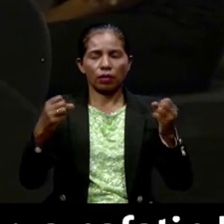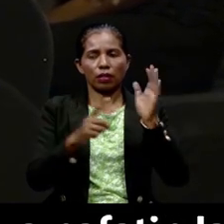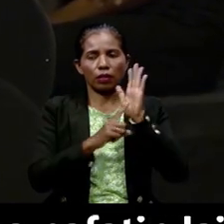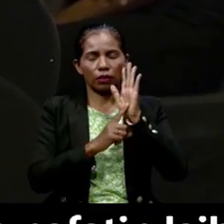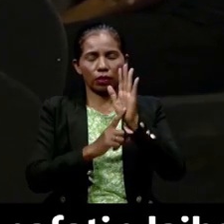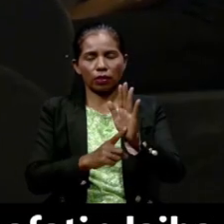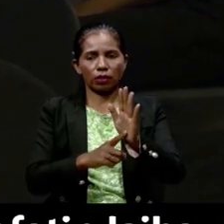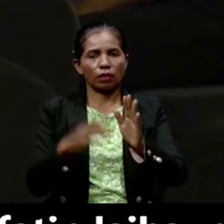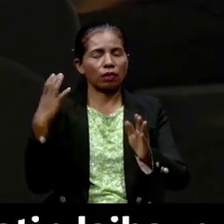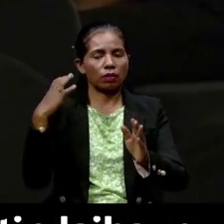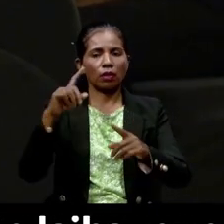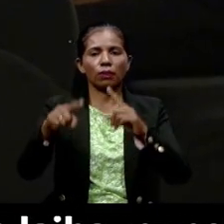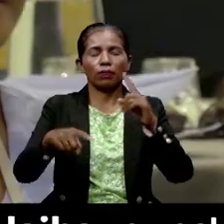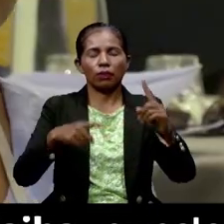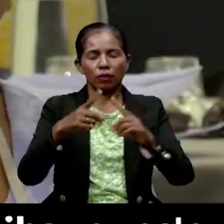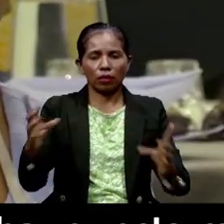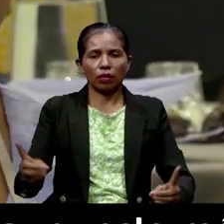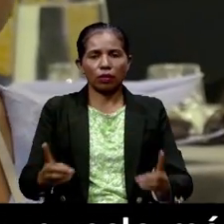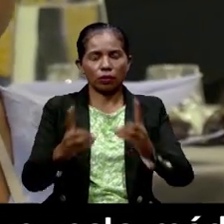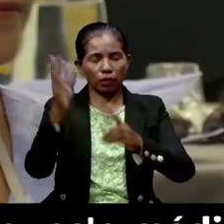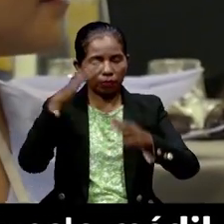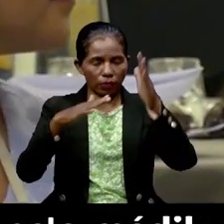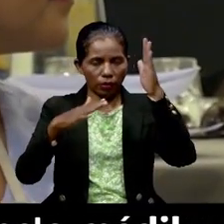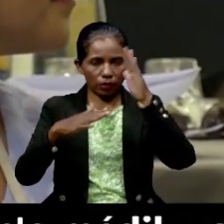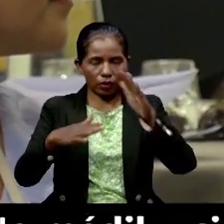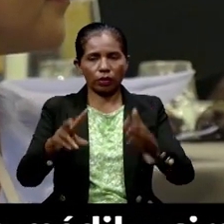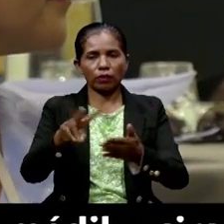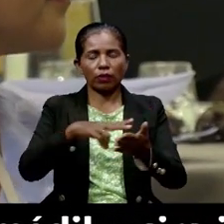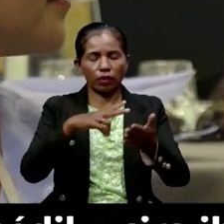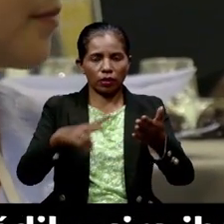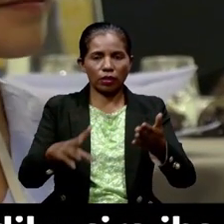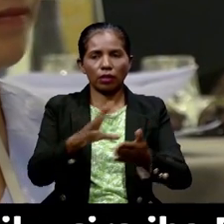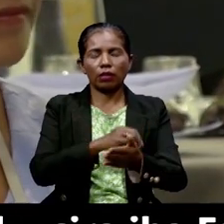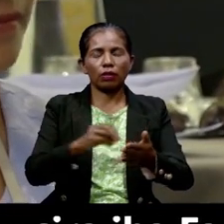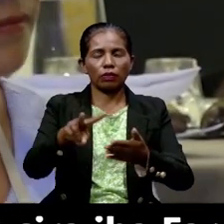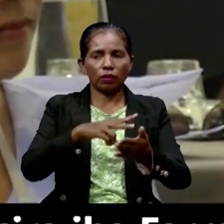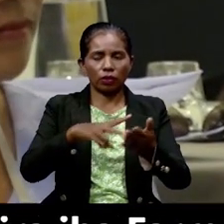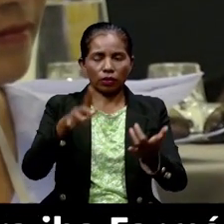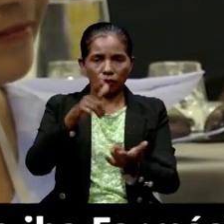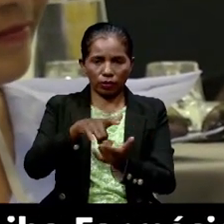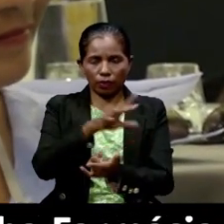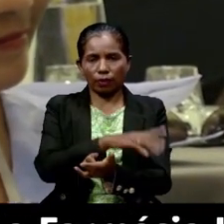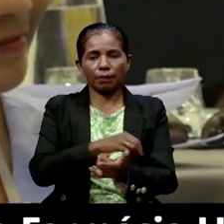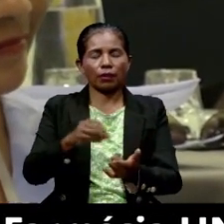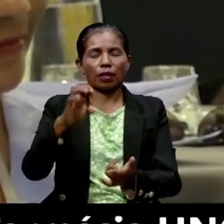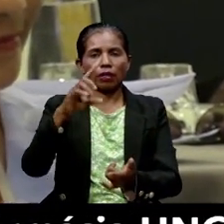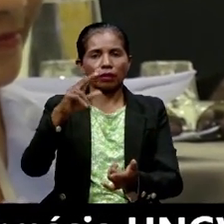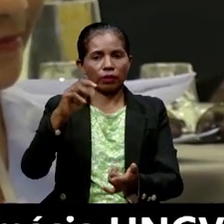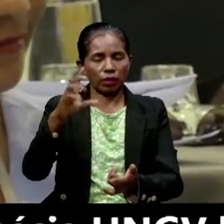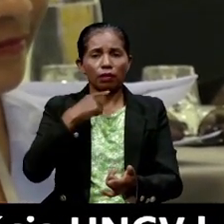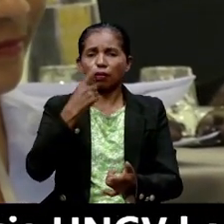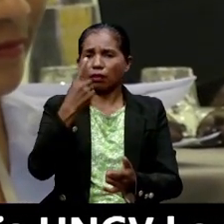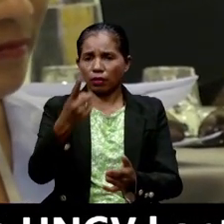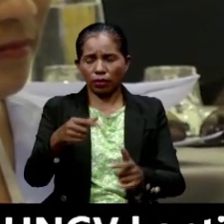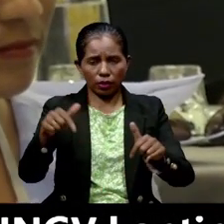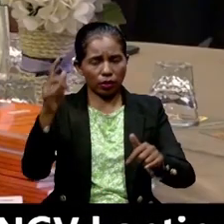parte competente o enhira hasoro problema a violência doméstica no violência sexual. Elvira Souza hatolia hirakne e a